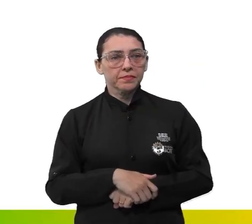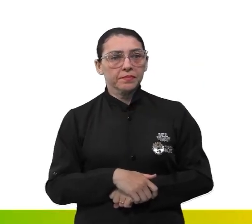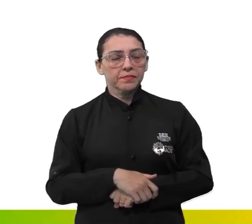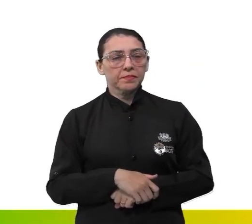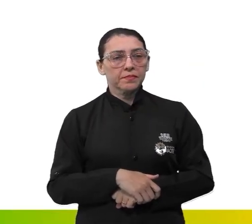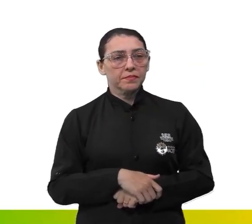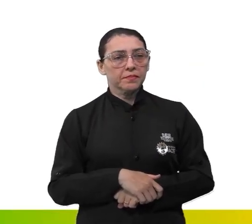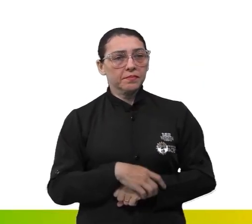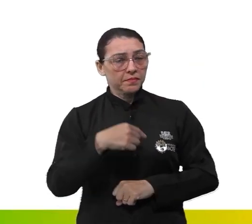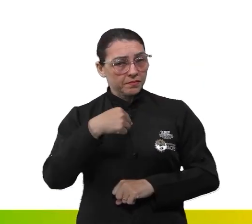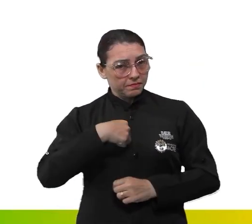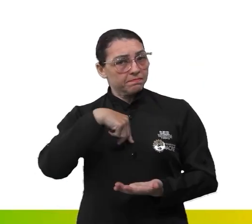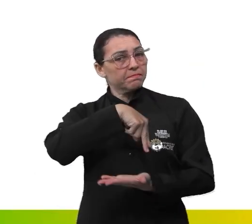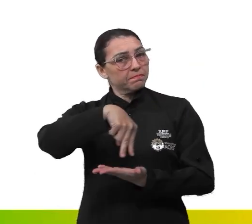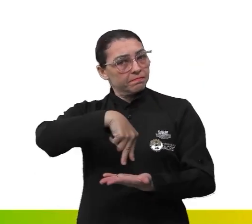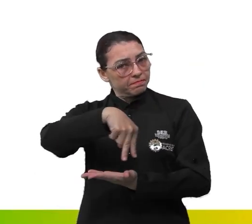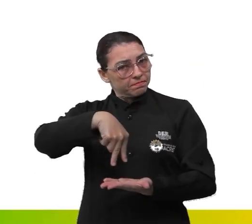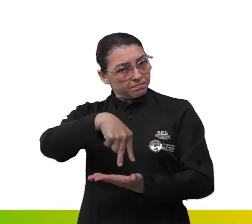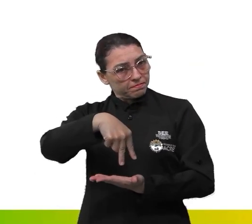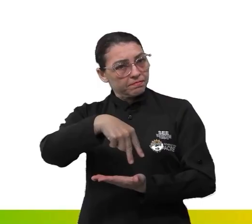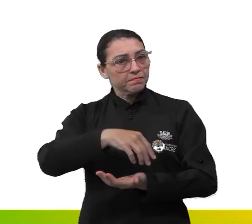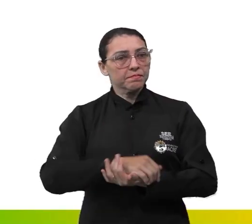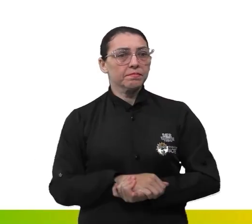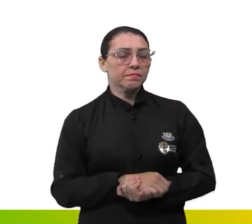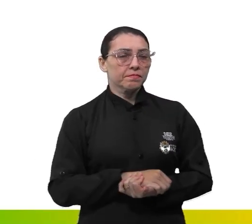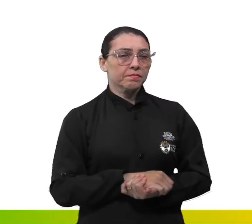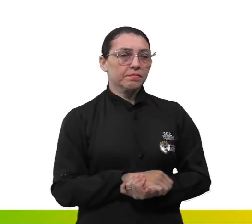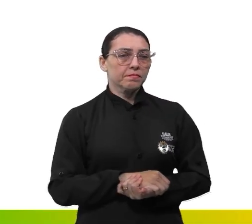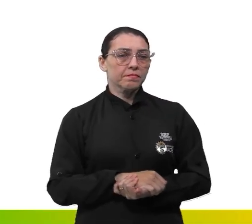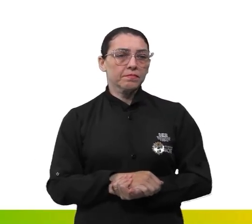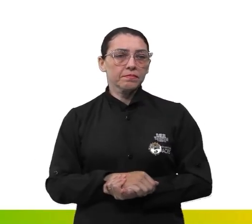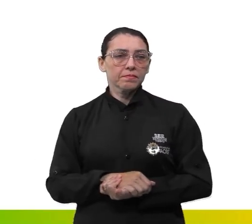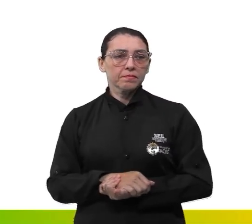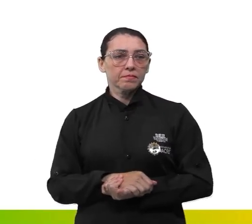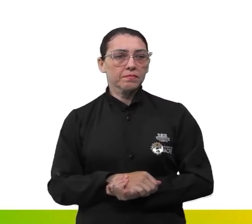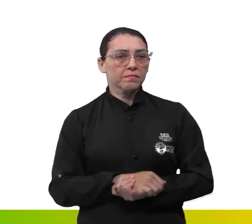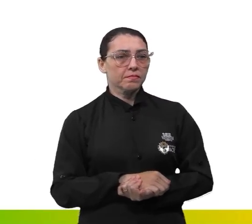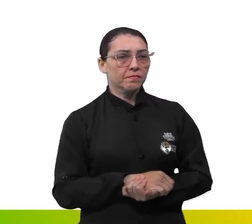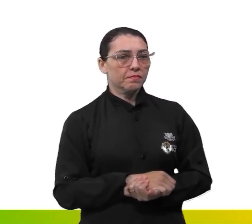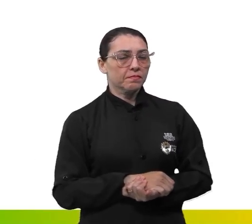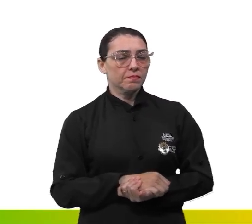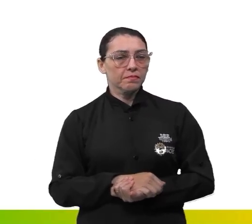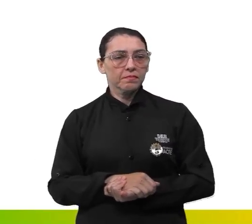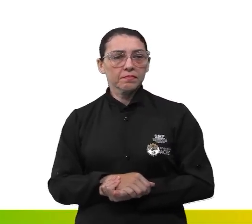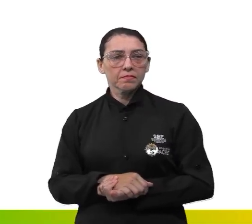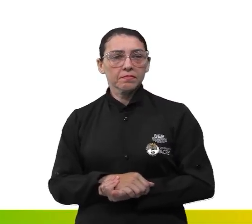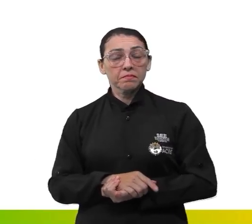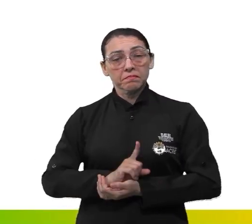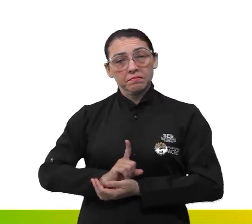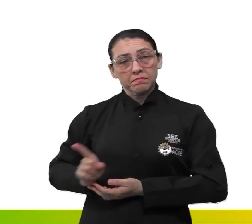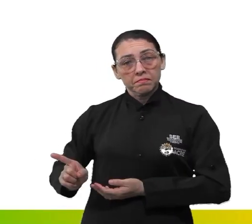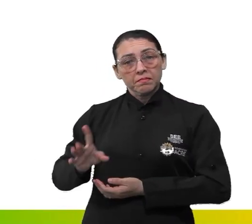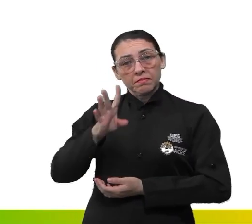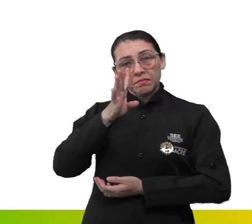am dancing, eu estou dançando. She is watching TV, ela está assistindo TV.